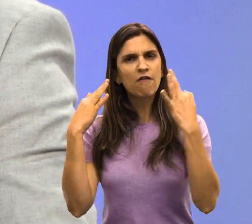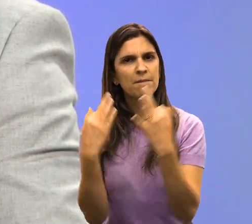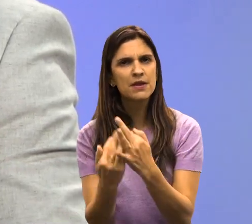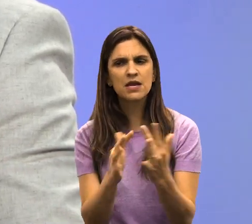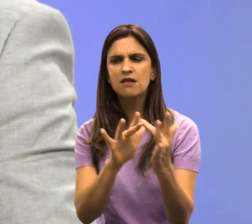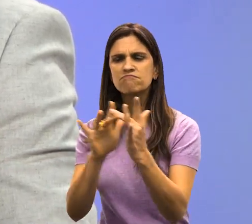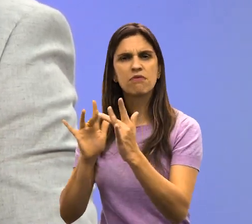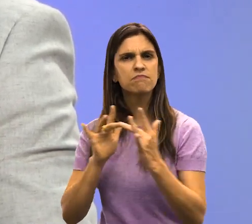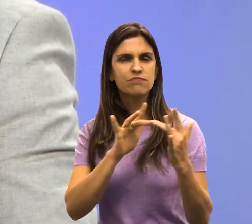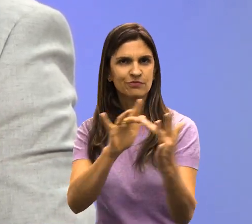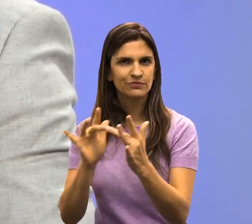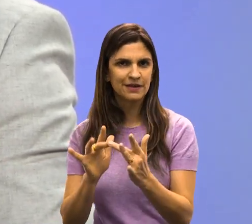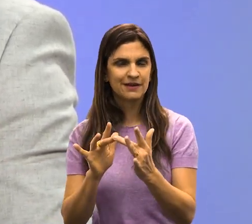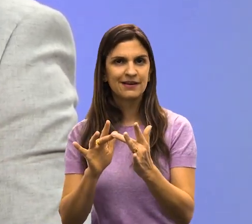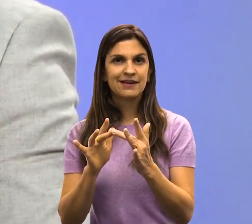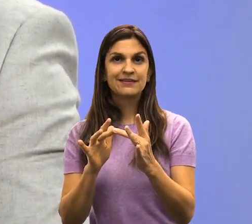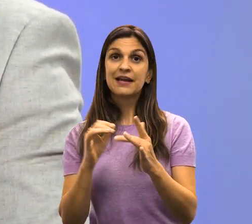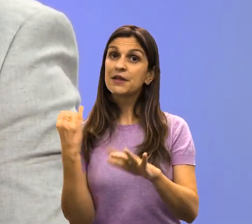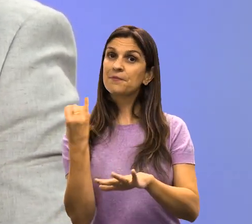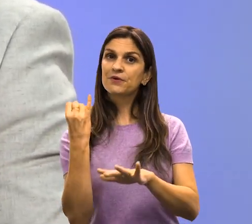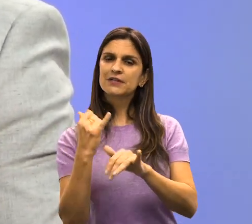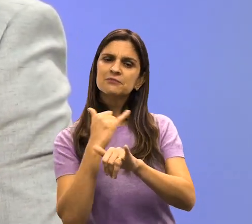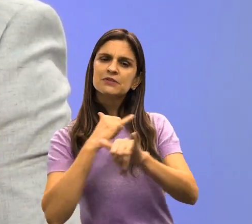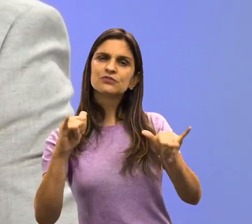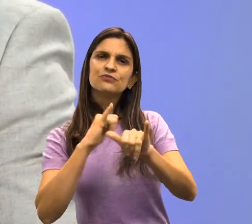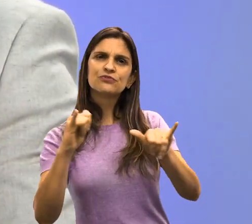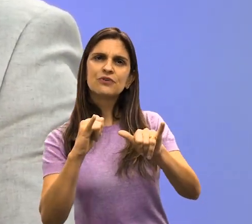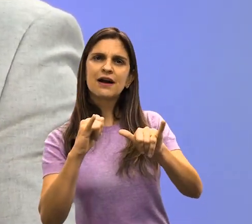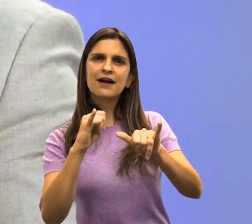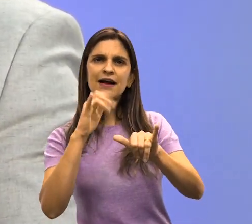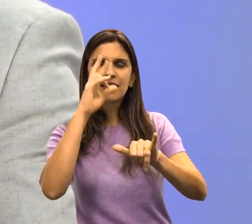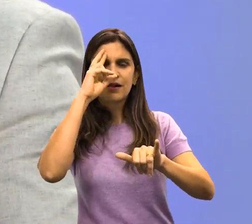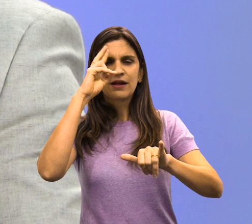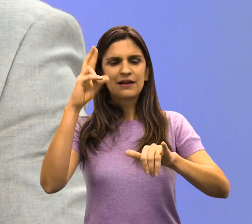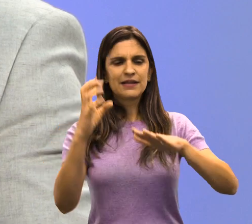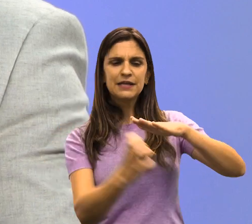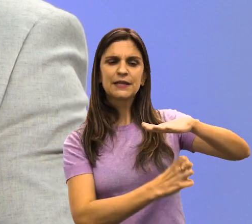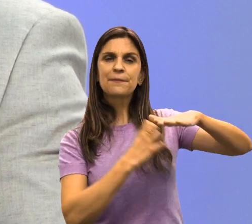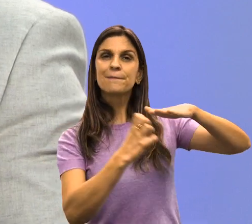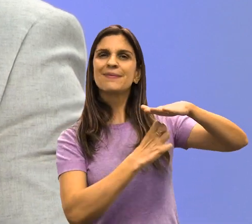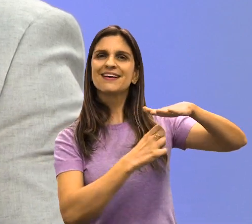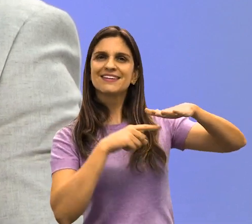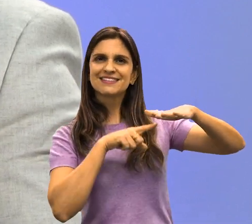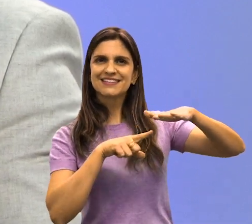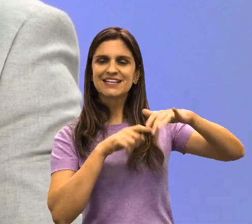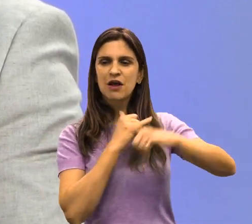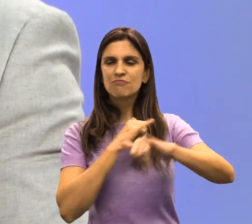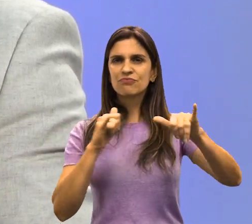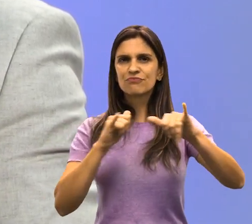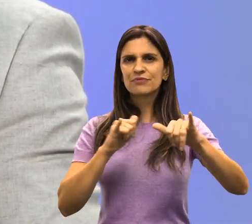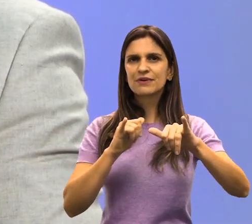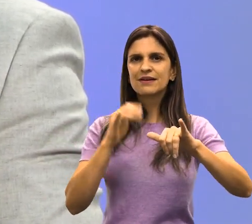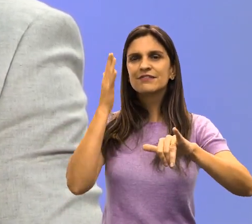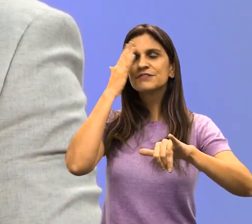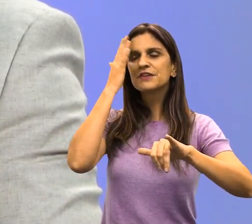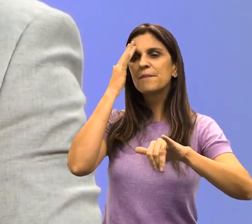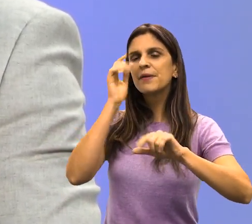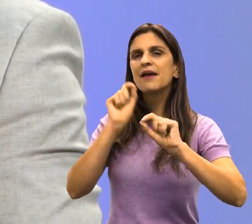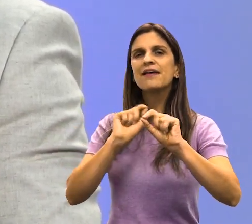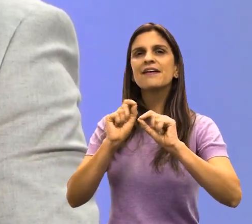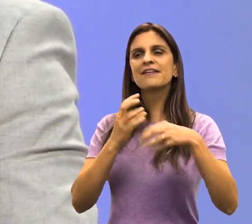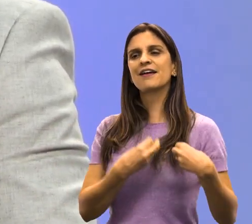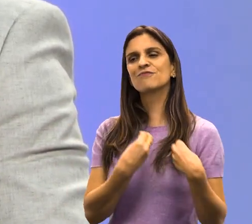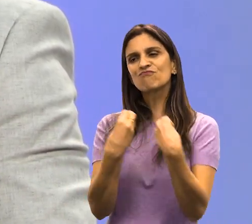uma divulgação para esse empresário. E, ao mesmo tempo, o diretor, né, o gestor, ele